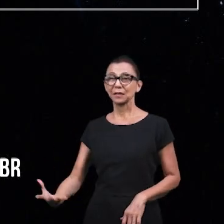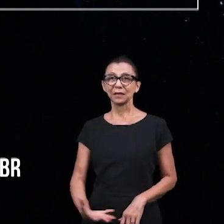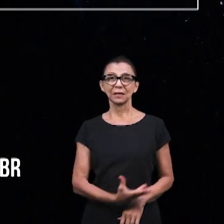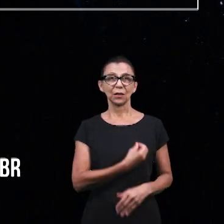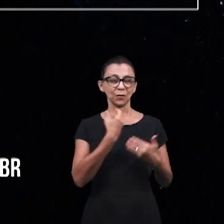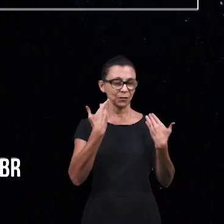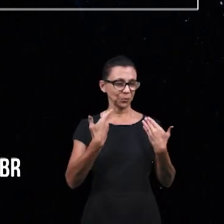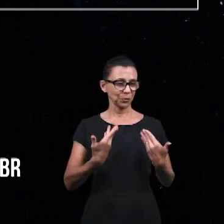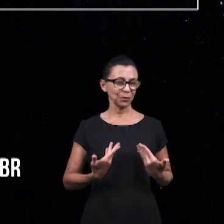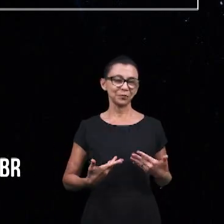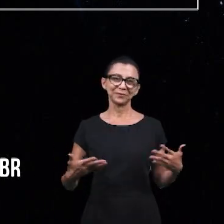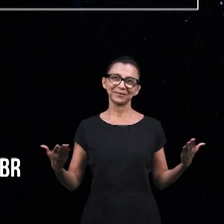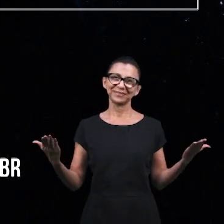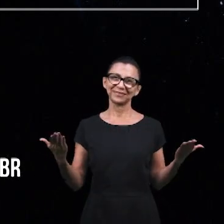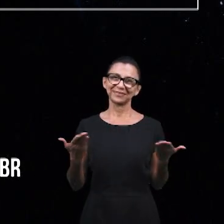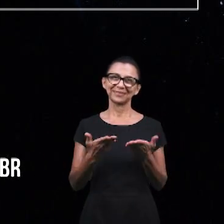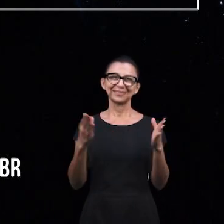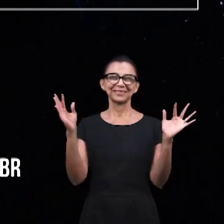agora sou